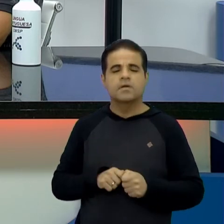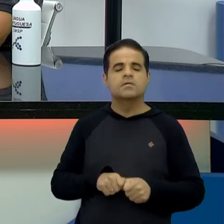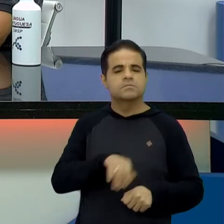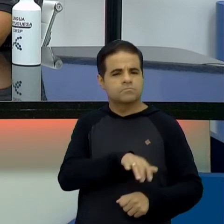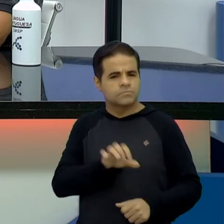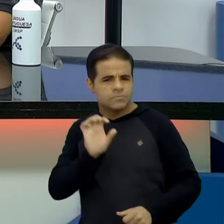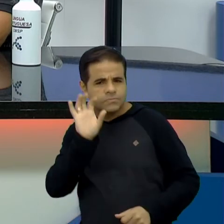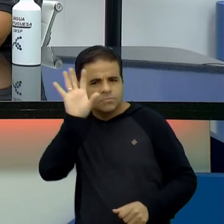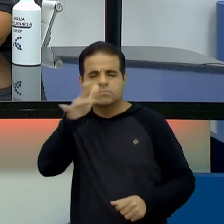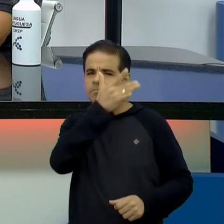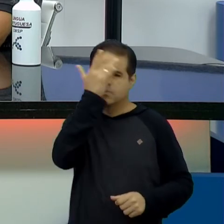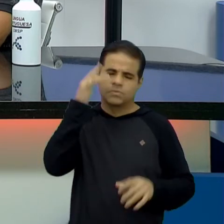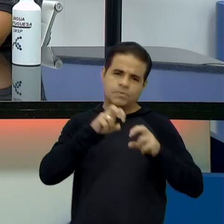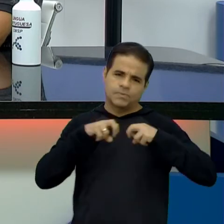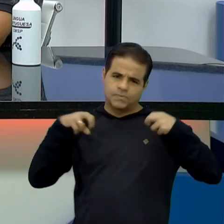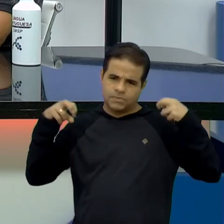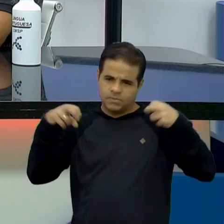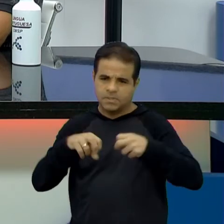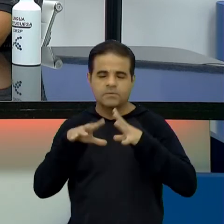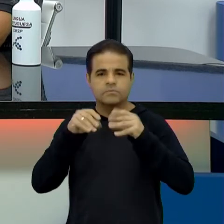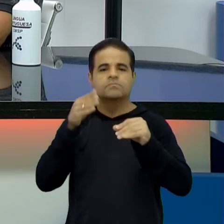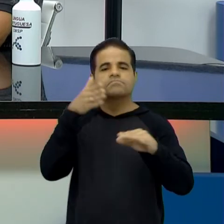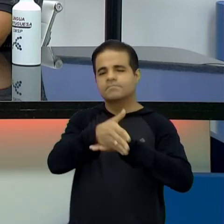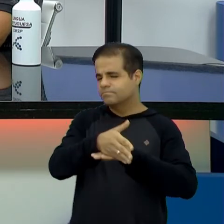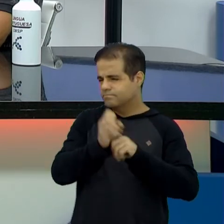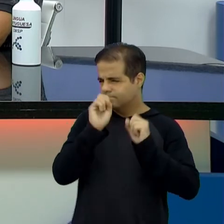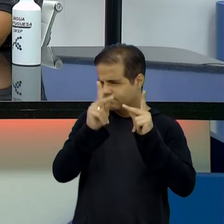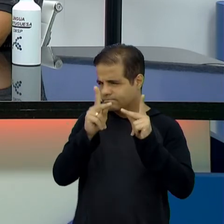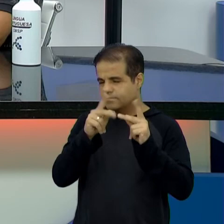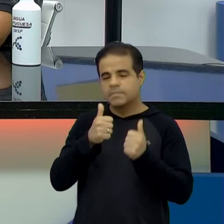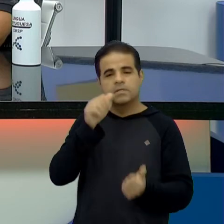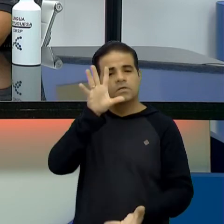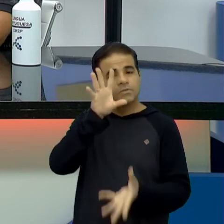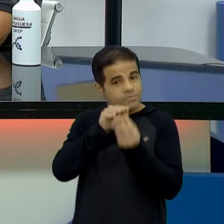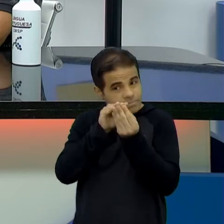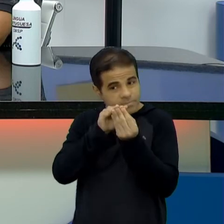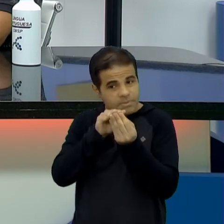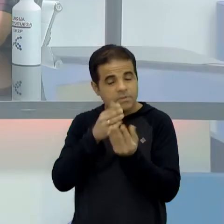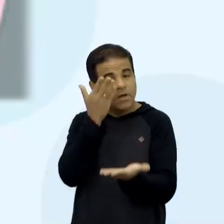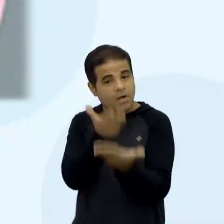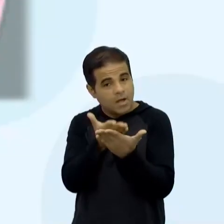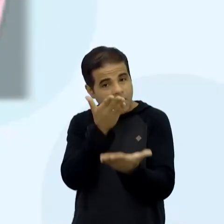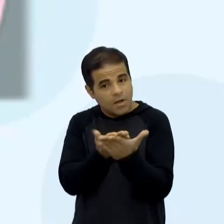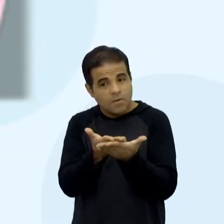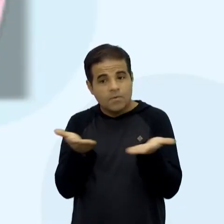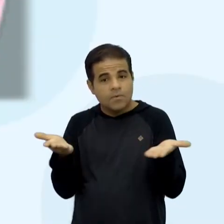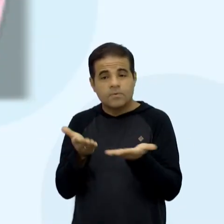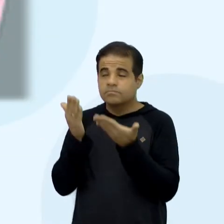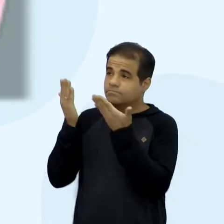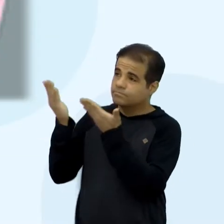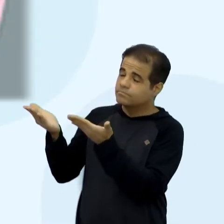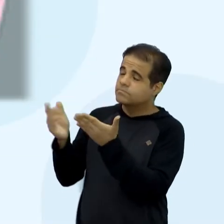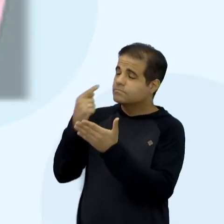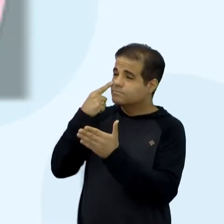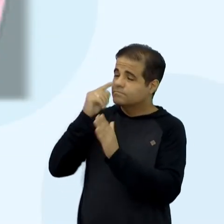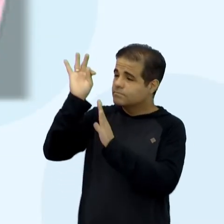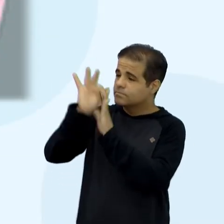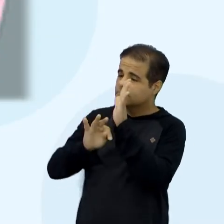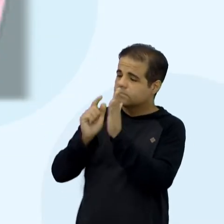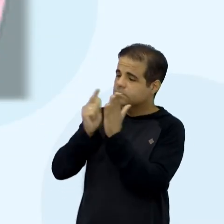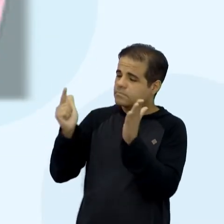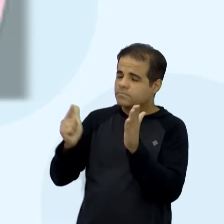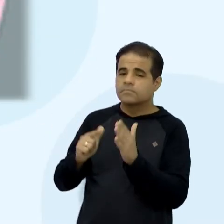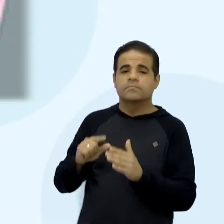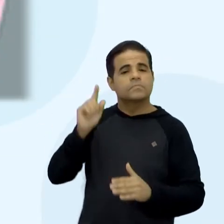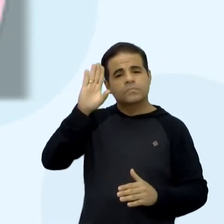Exatamente. Então, todo mundo sentado fazendo. Todo mundo participando. Né? É isso aí. E aí, o resuminho da aula de hoje, né? Lemos um texto jornalístico